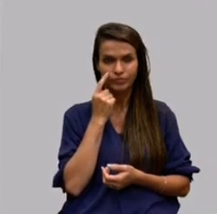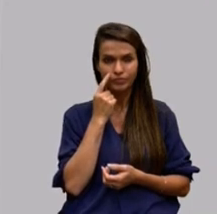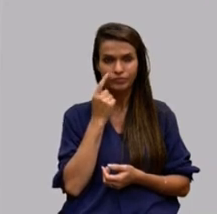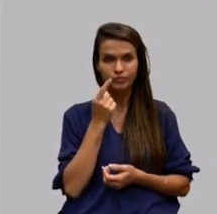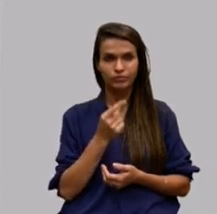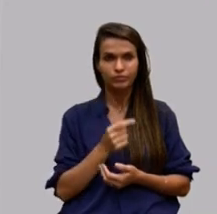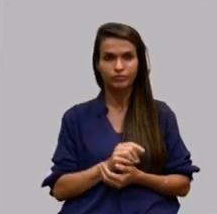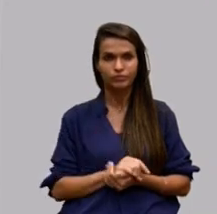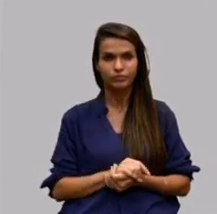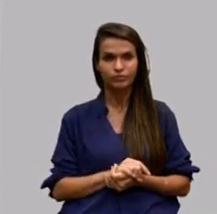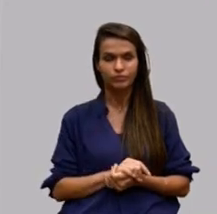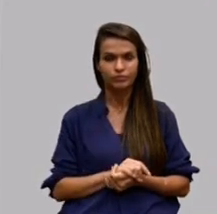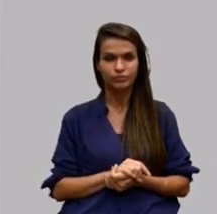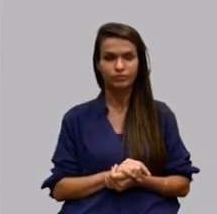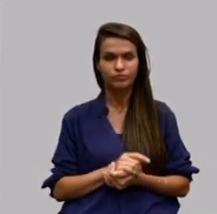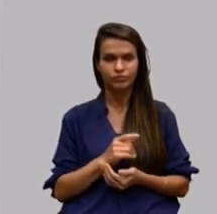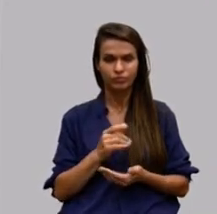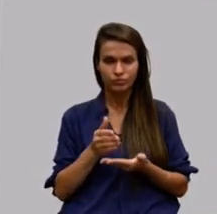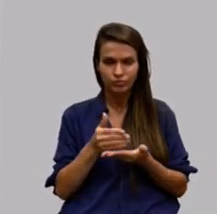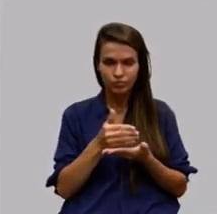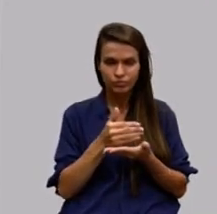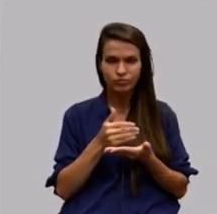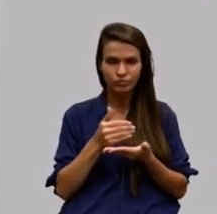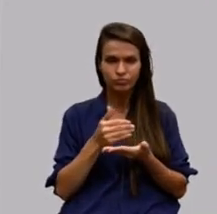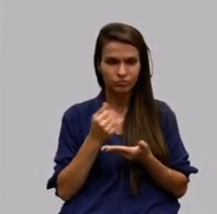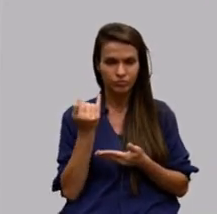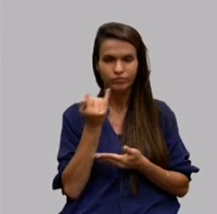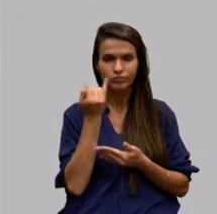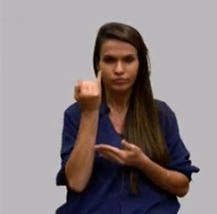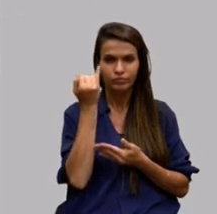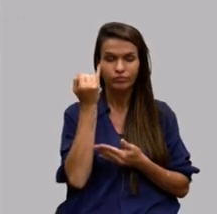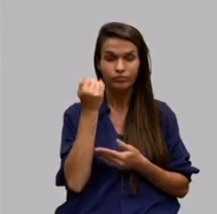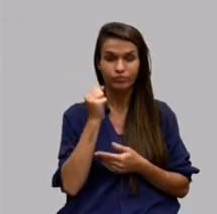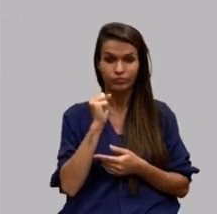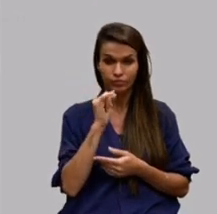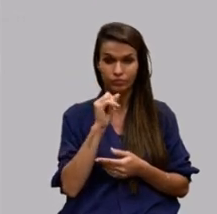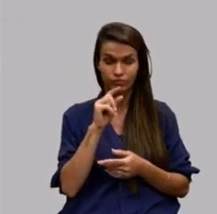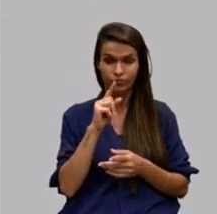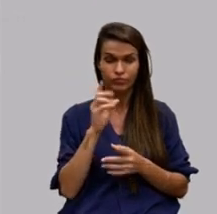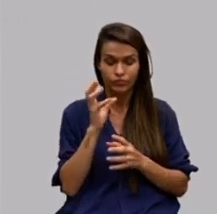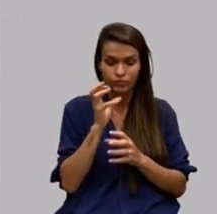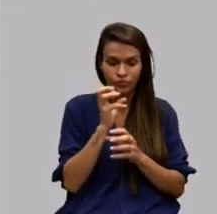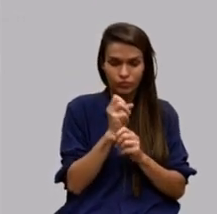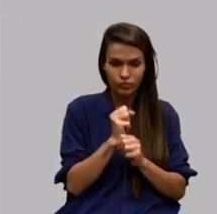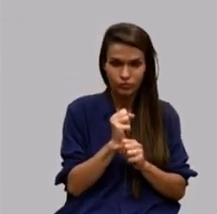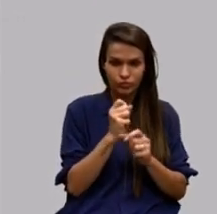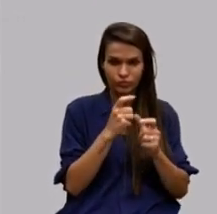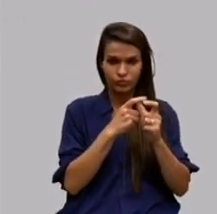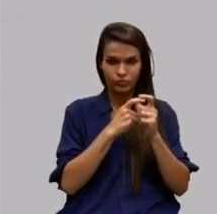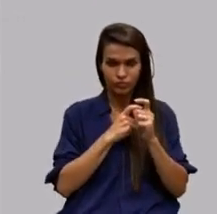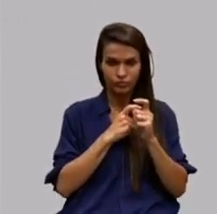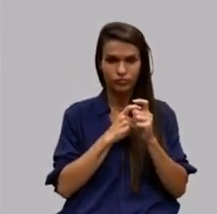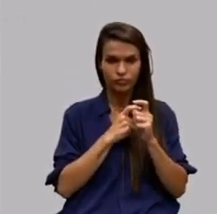tem um dado aqui relevante, que se você somar as dívidas,